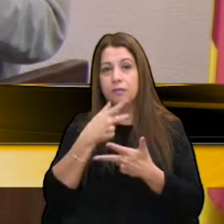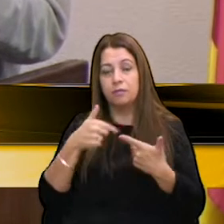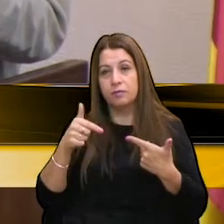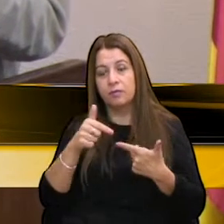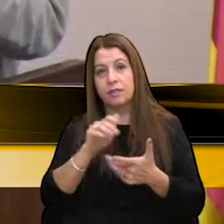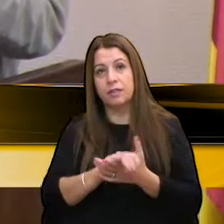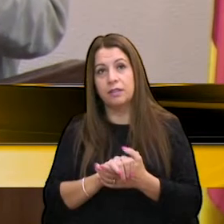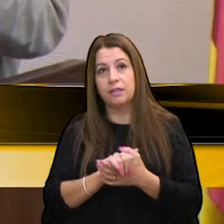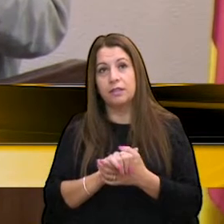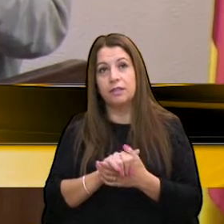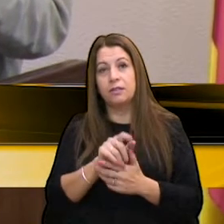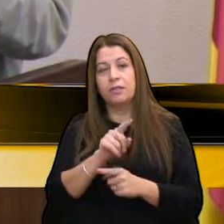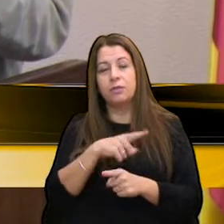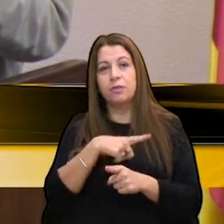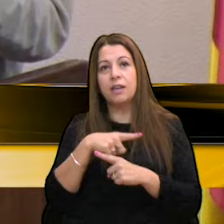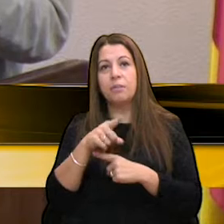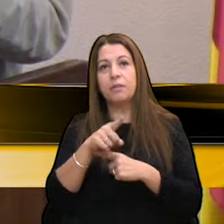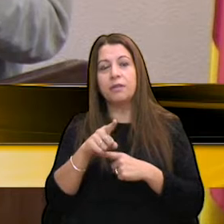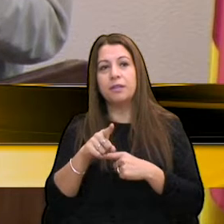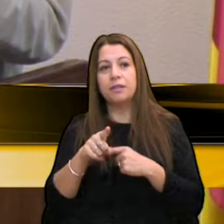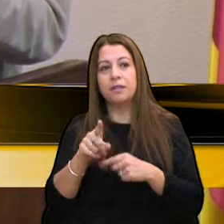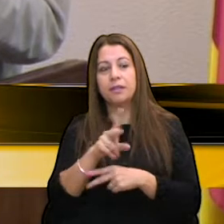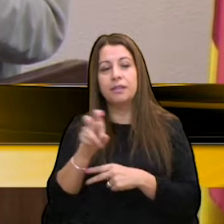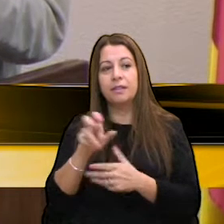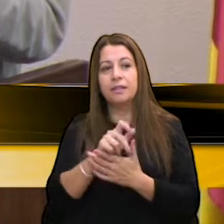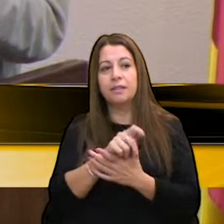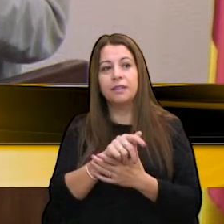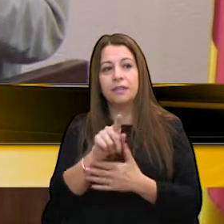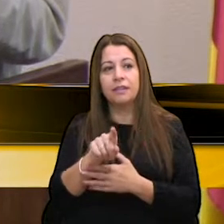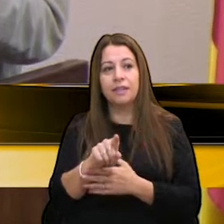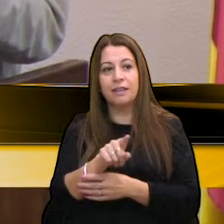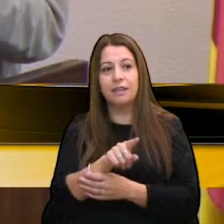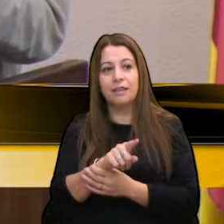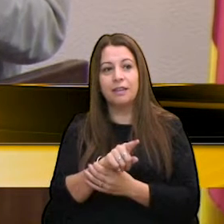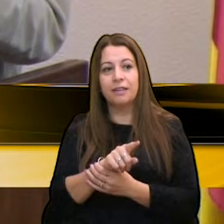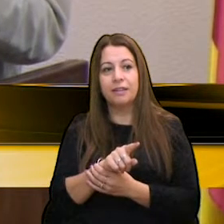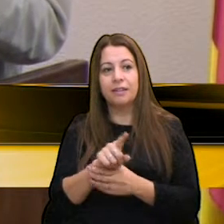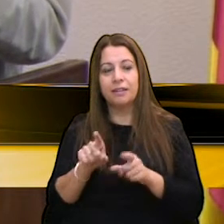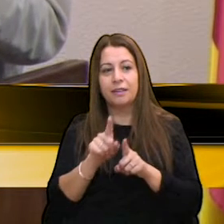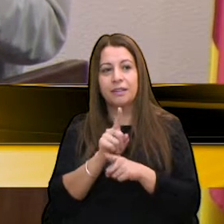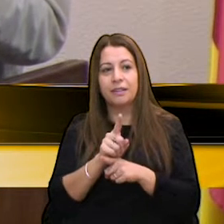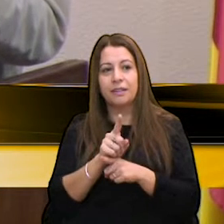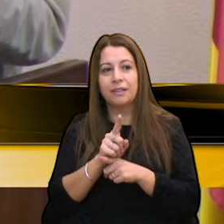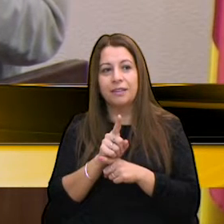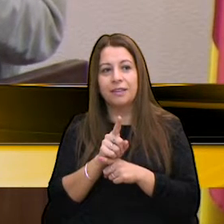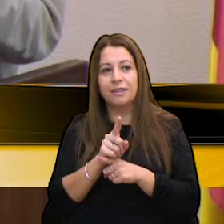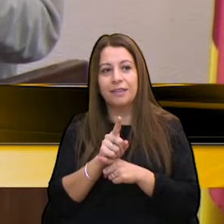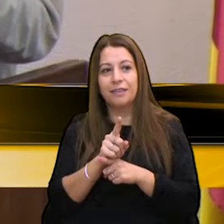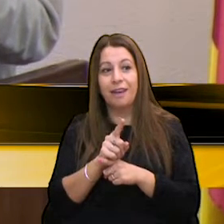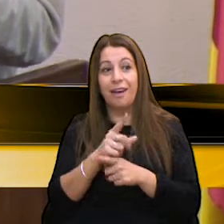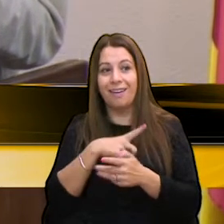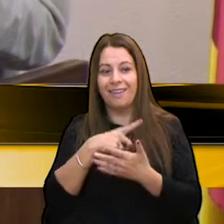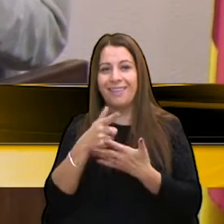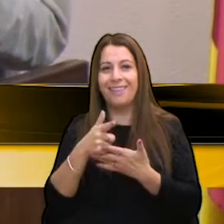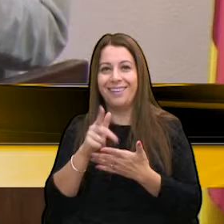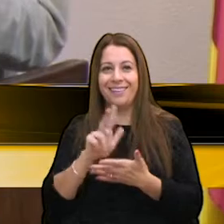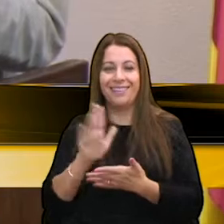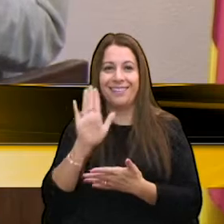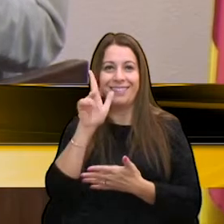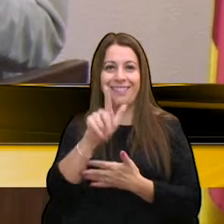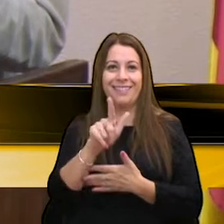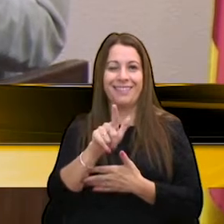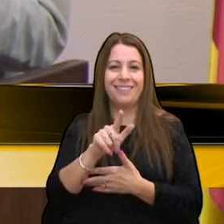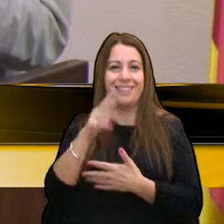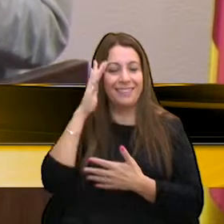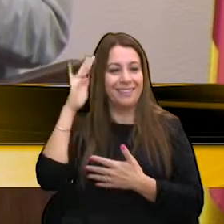manifestações para vislumbrar a continuidade da vida do meio rural, expressão, jeito de ser nos nossos valores e nos